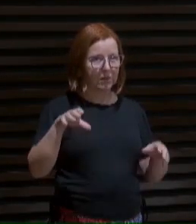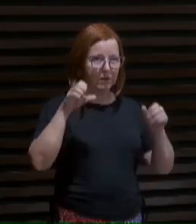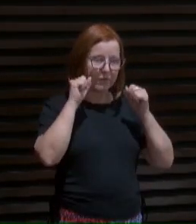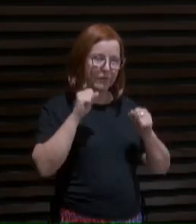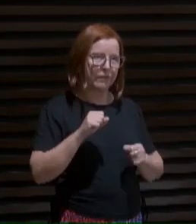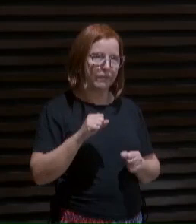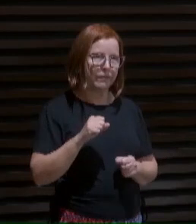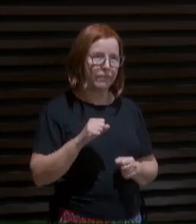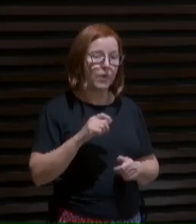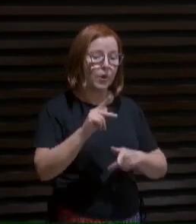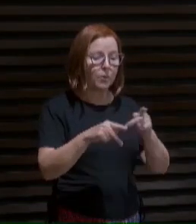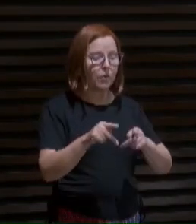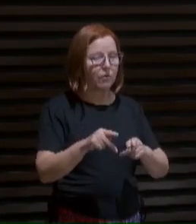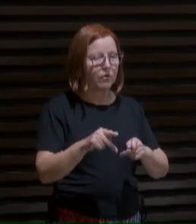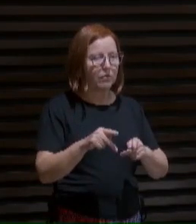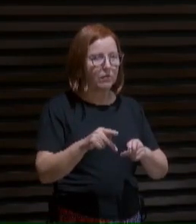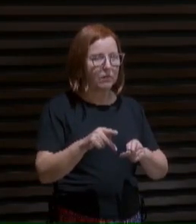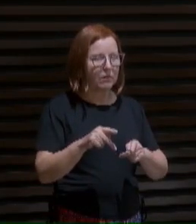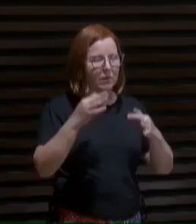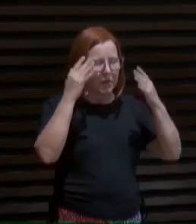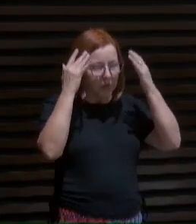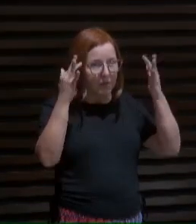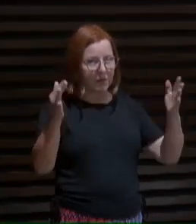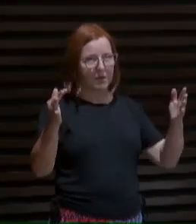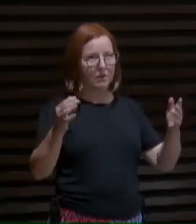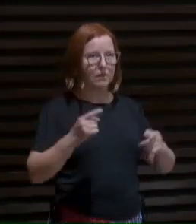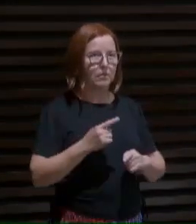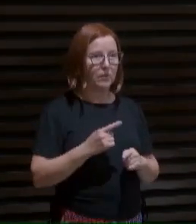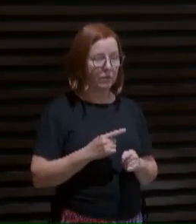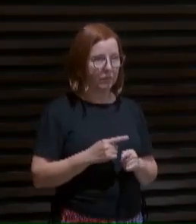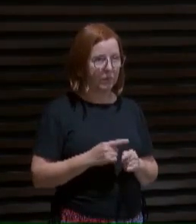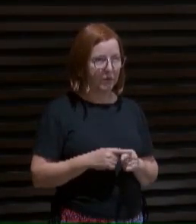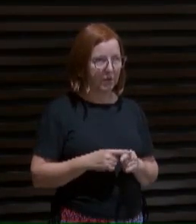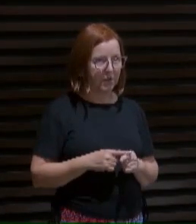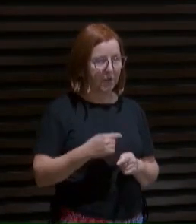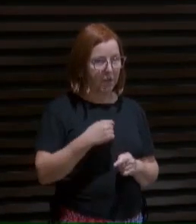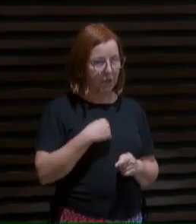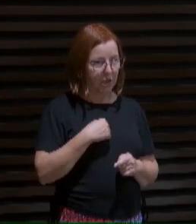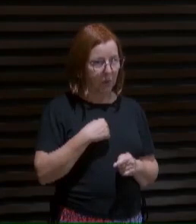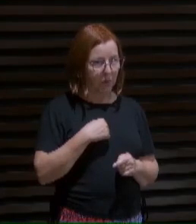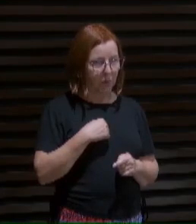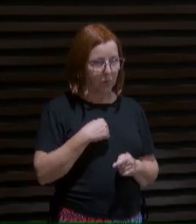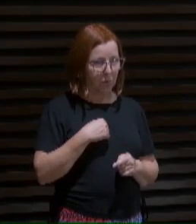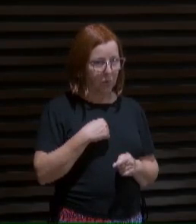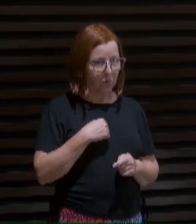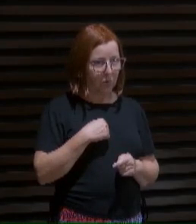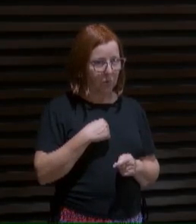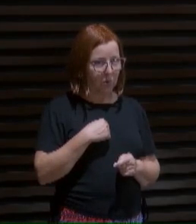meu povo, não durma, porque eu ficarei livre do sangue da cabeça de